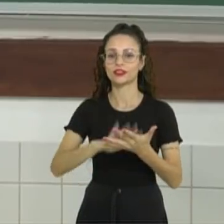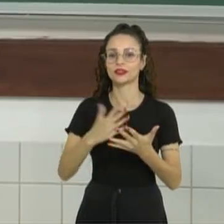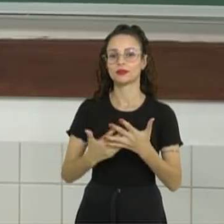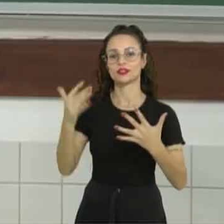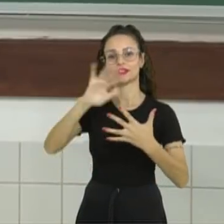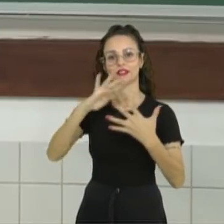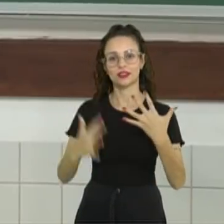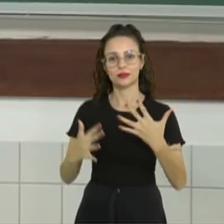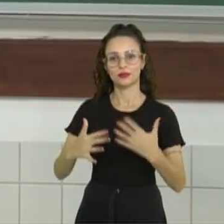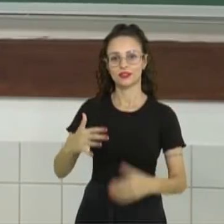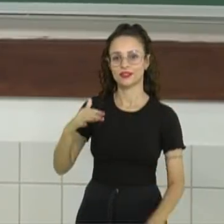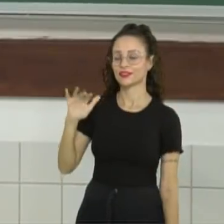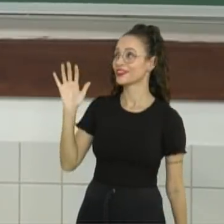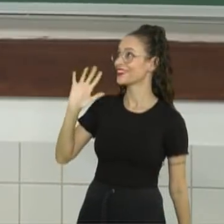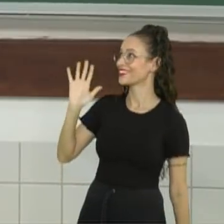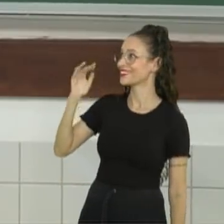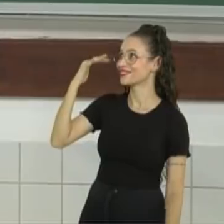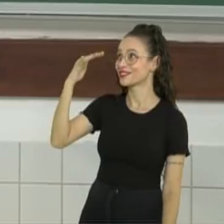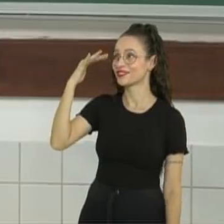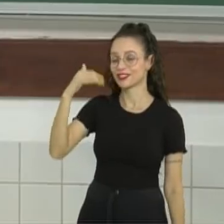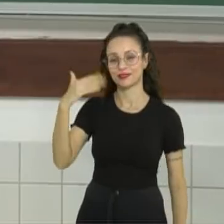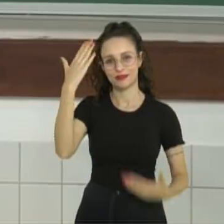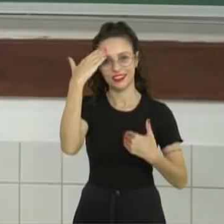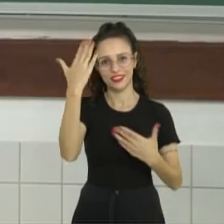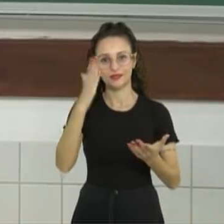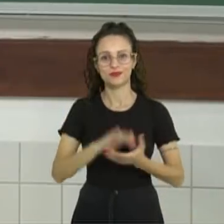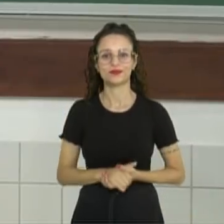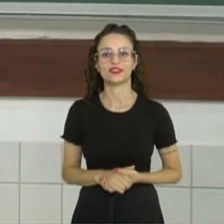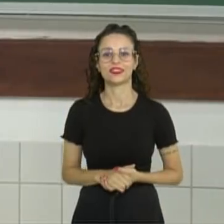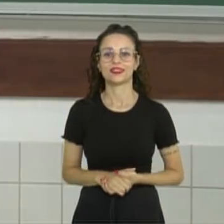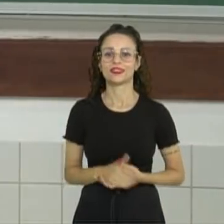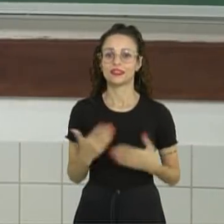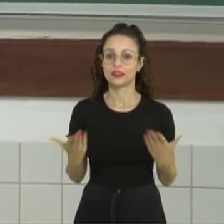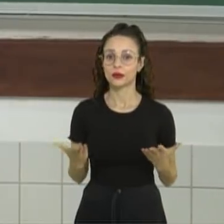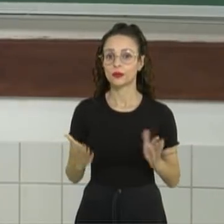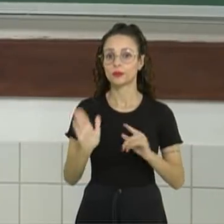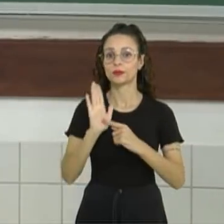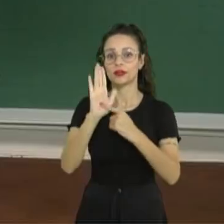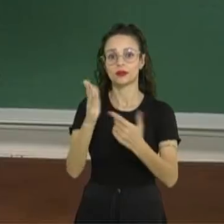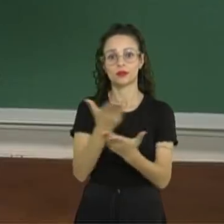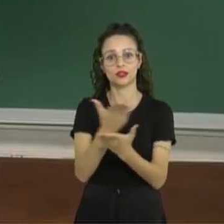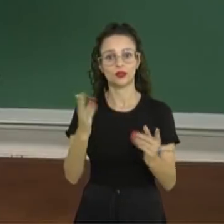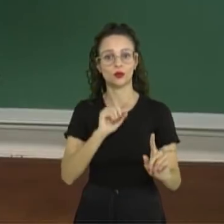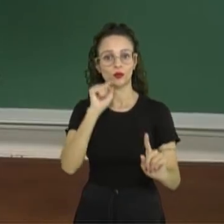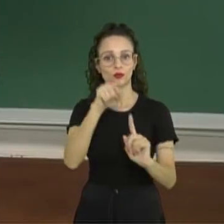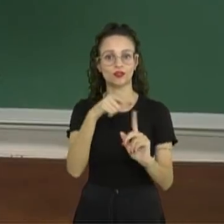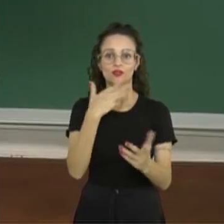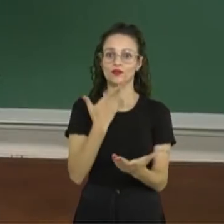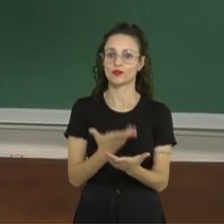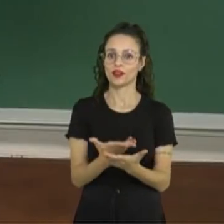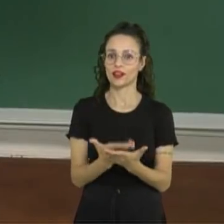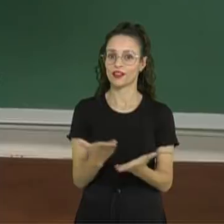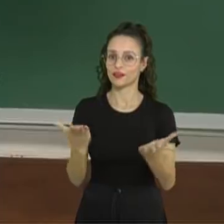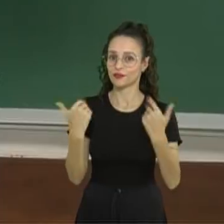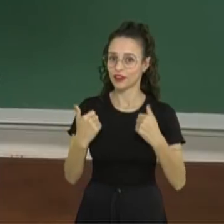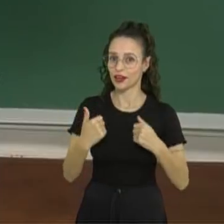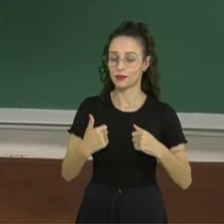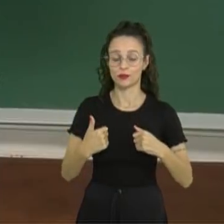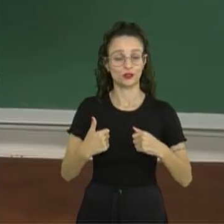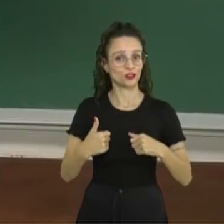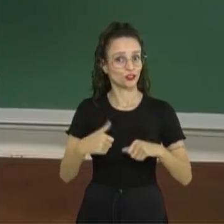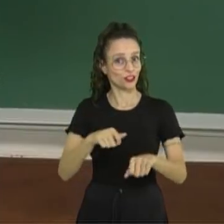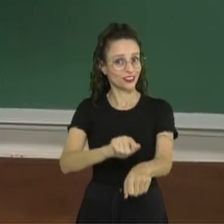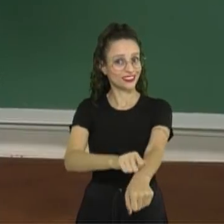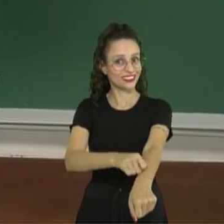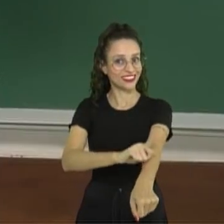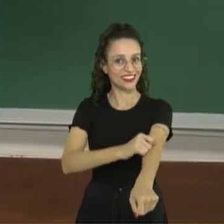interpretação de Libras, professora Viviana, obrigado. Vamos aí que eu vou apresentar para vocês os objetivos da nossa aula. Segure-se da poltrona,